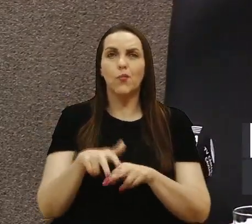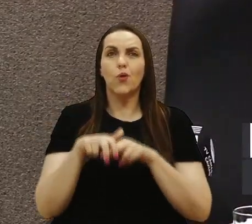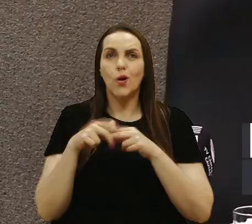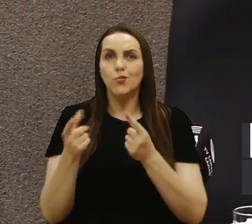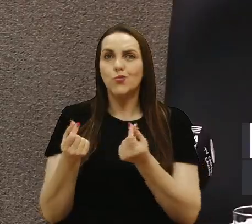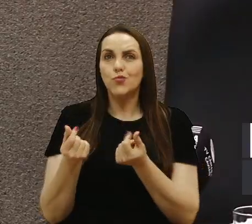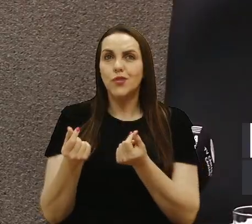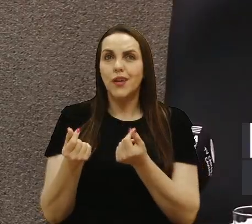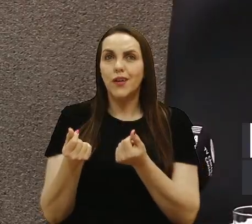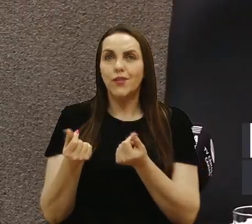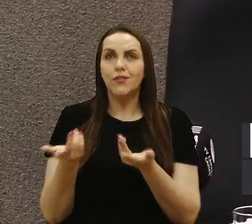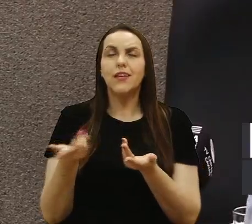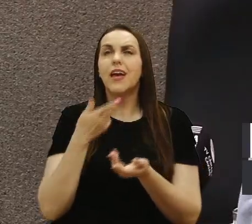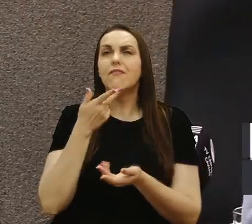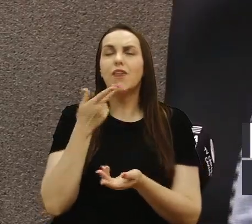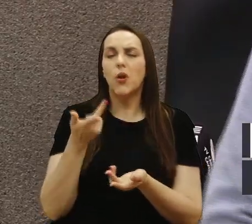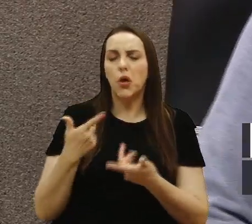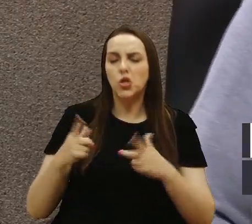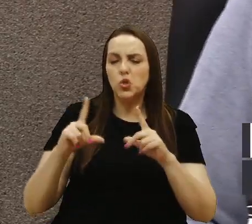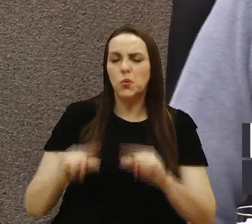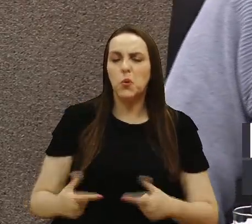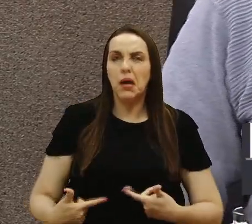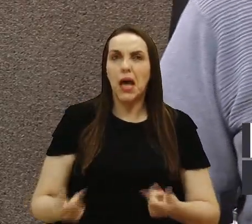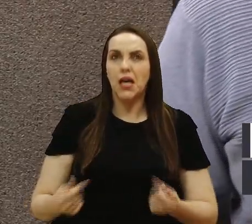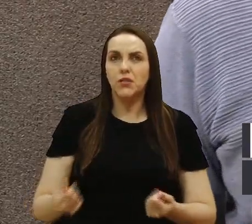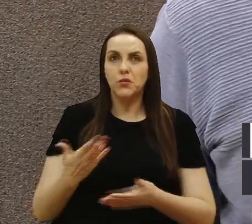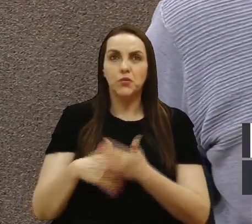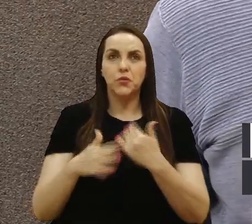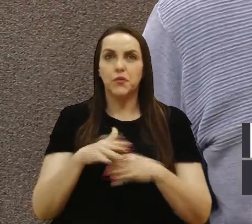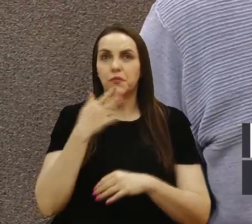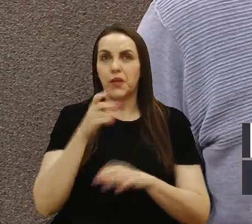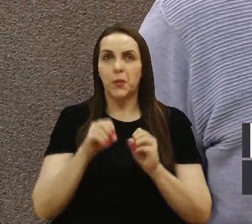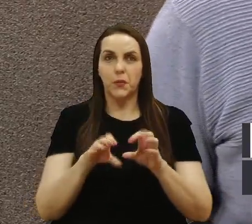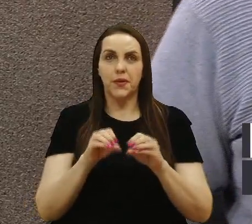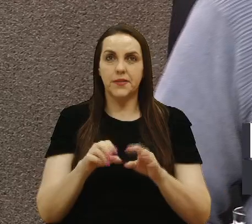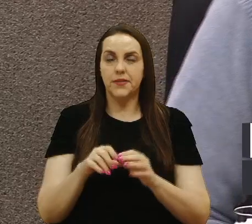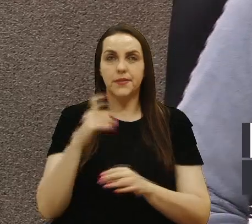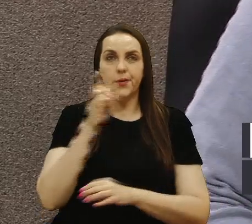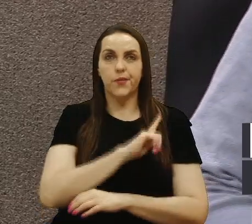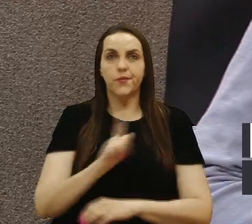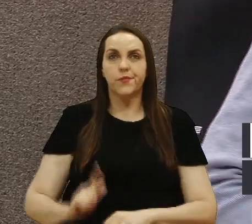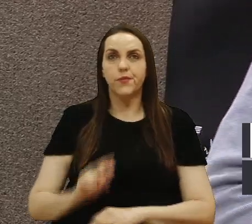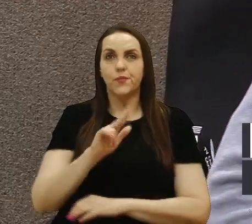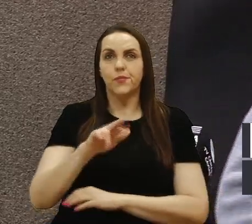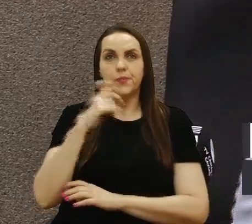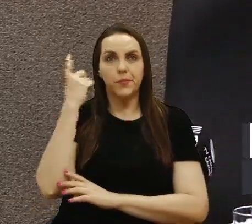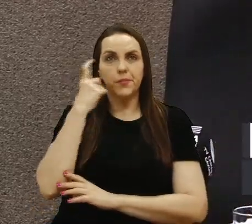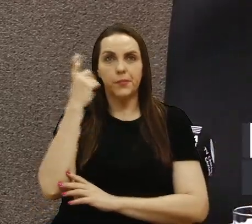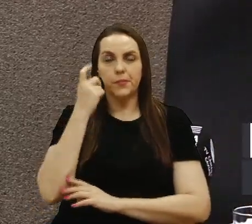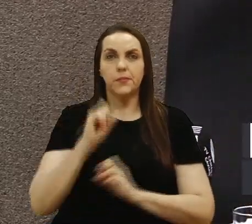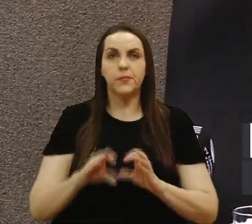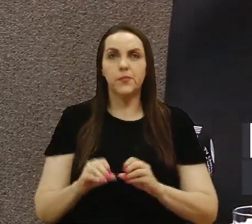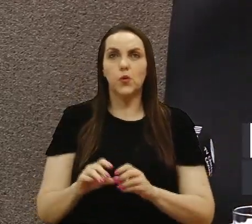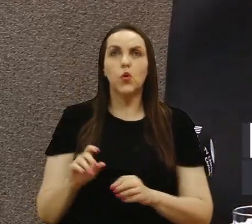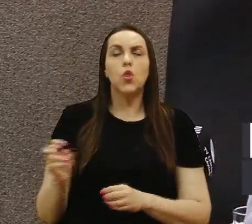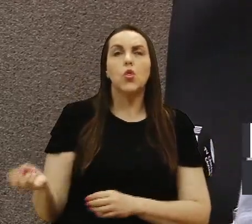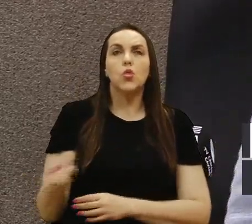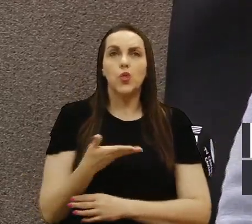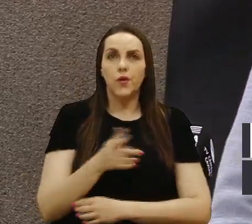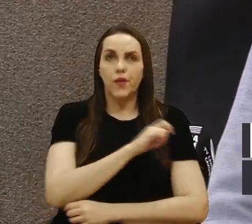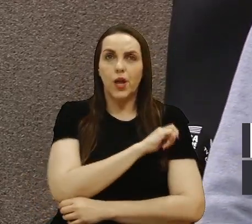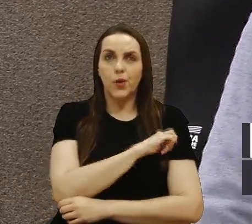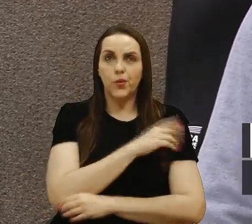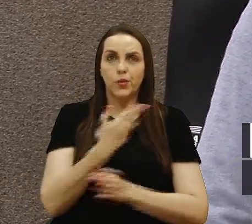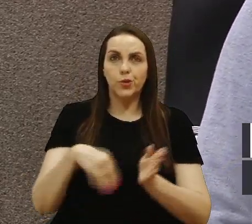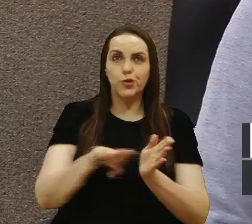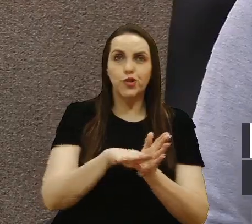reduzir gastos? E todo mundo fala aqui de educação, que o governo não é preocupado com educação. E o que vão fazer com os novos alunos que estão entrando o ano que vem